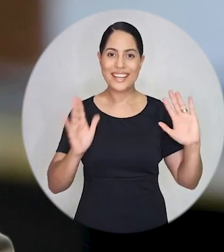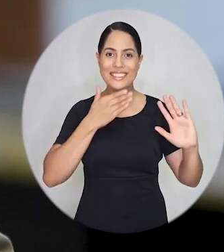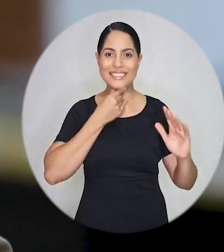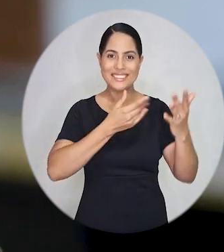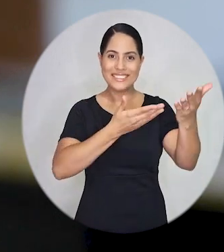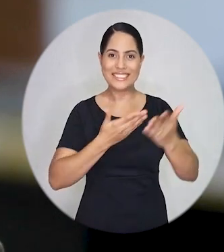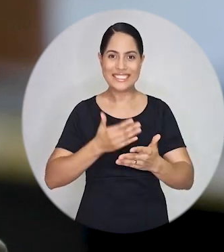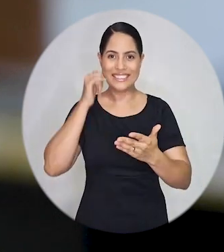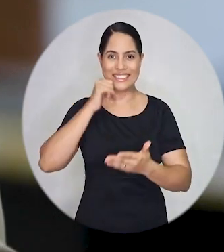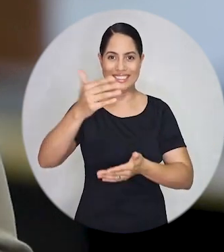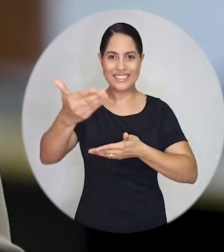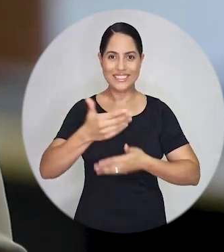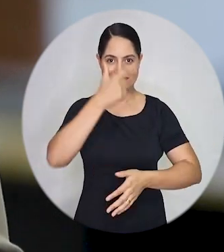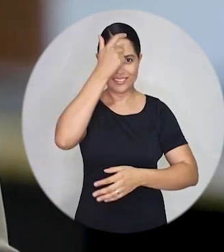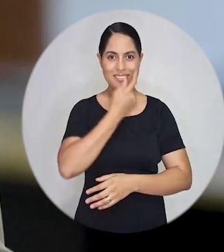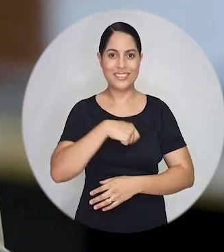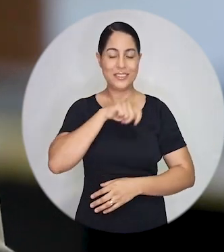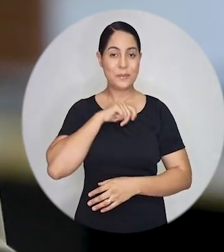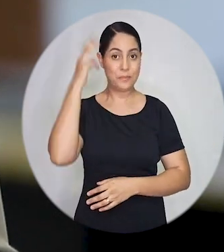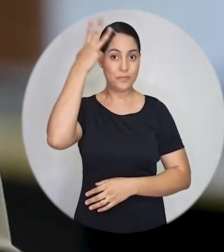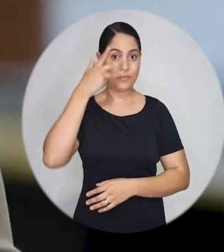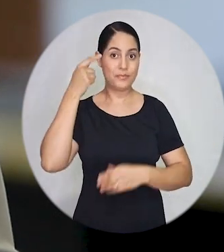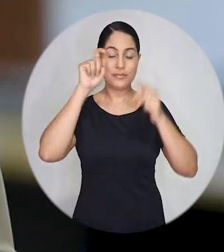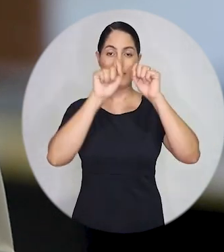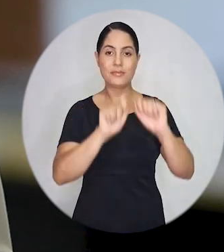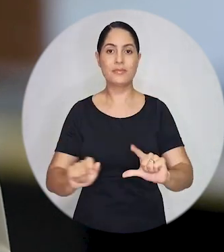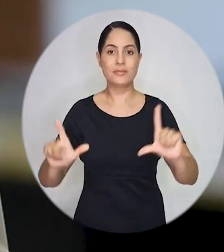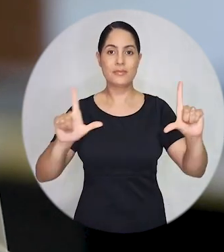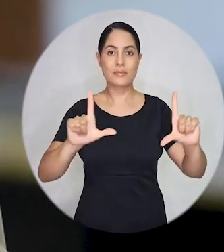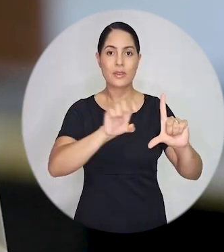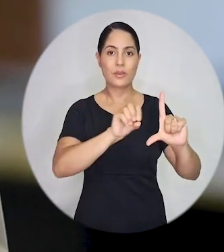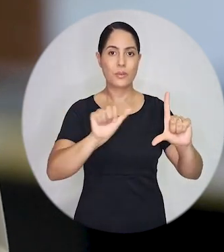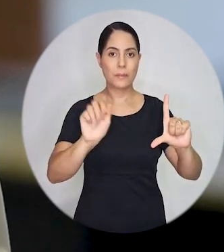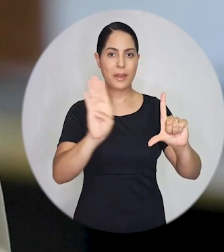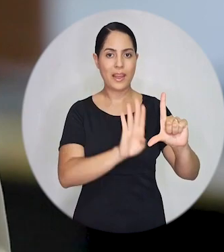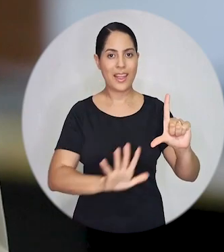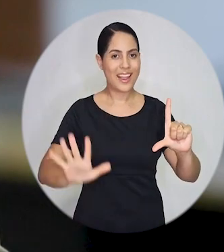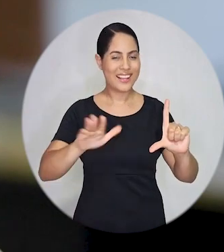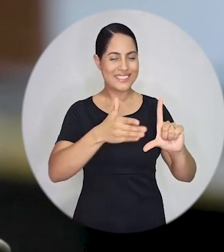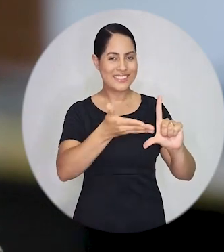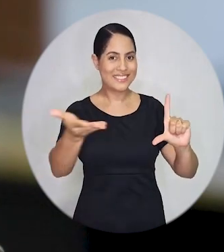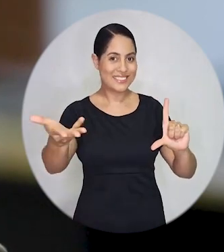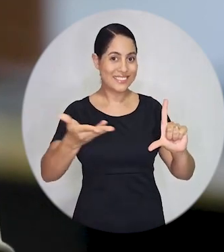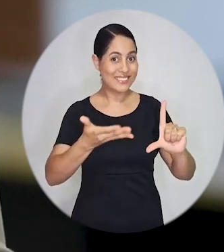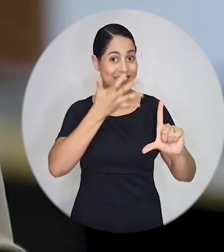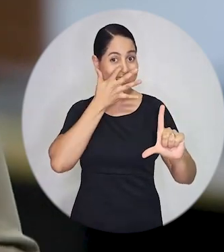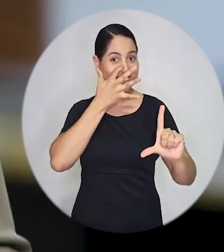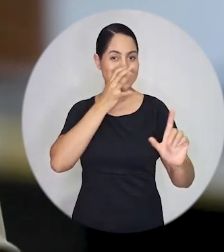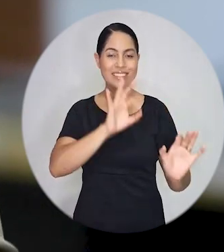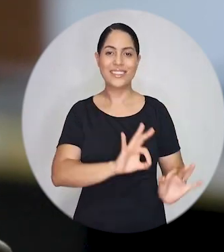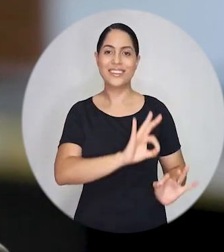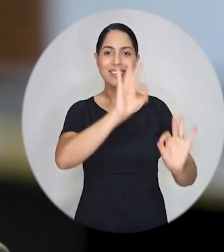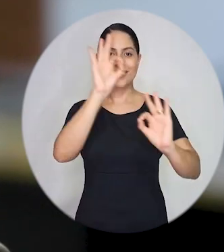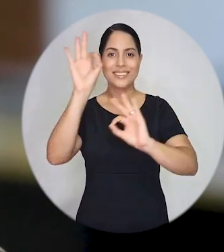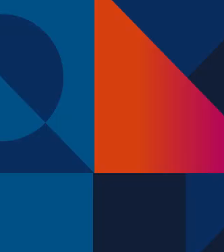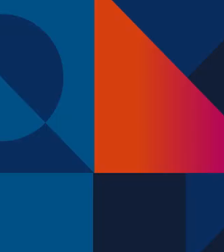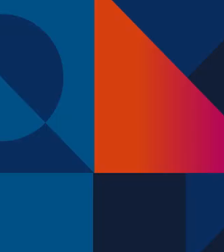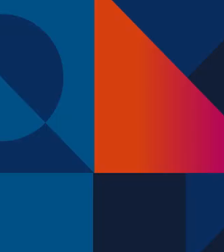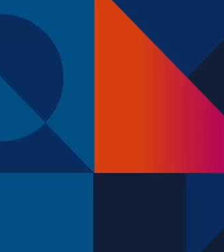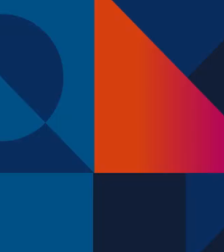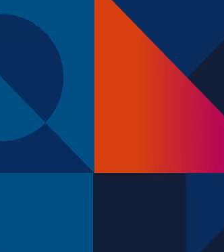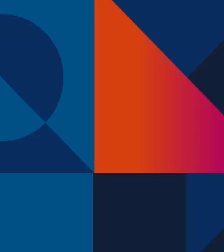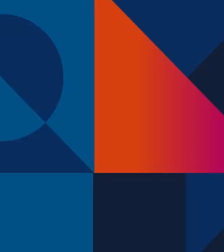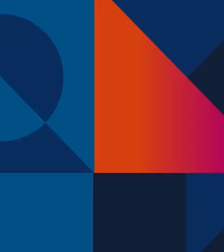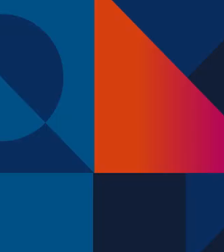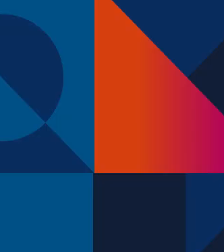Olá, seja bem-vindo, seja bem-vinda. Eu sou Mariana Xavier e esse é o programa OAB Nacional. Fique com a gente, já estamos no ar.